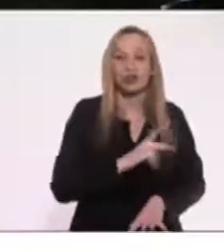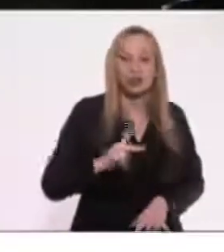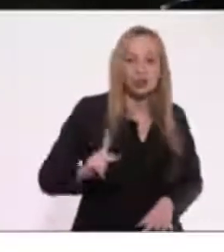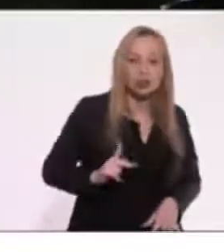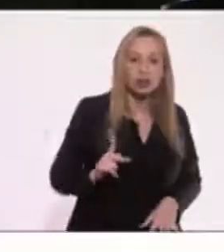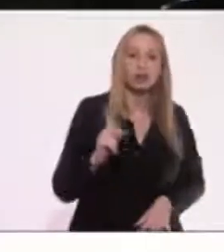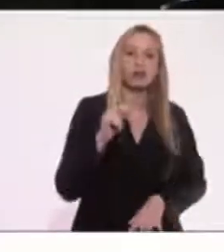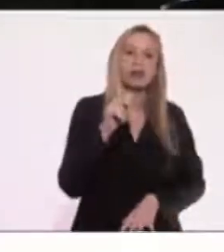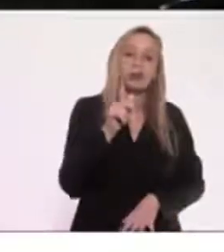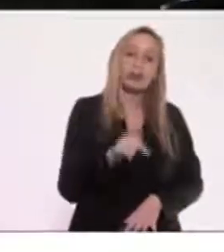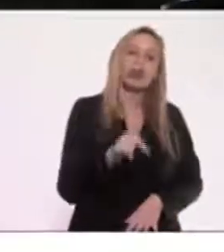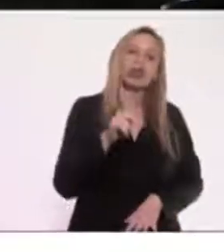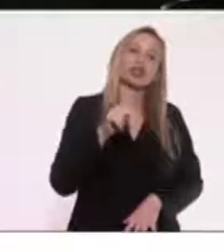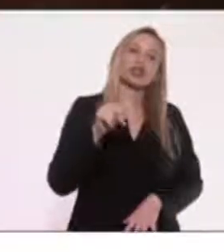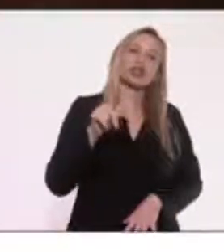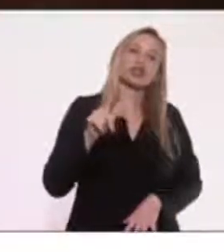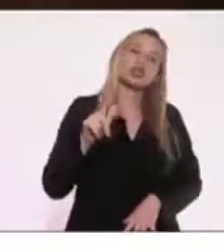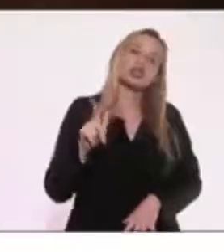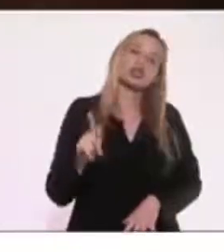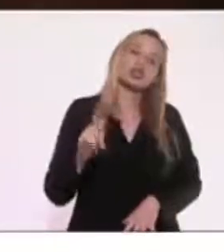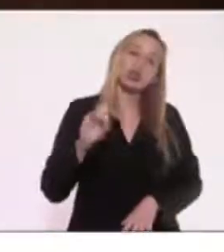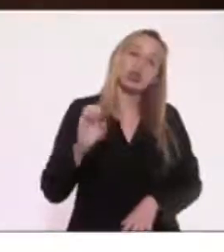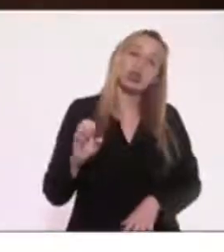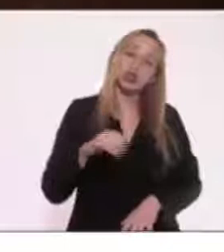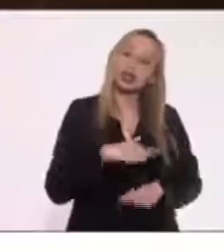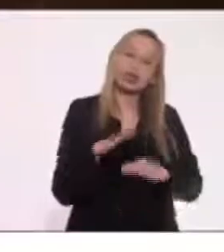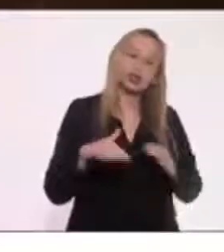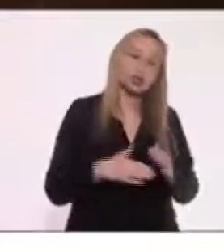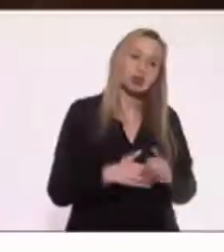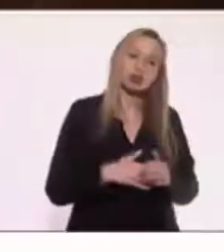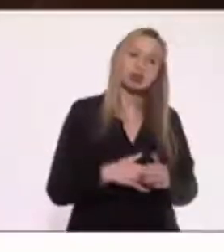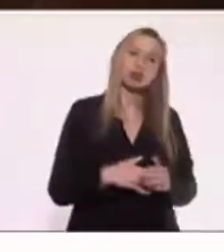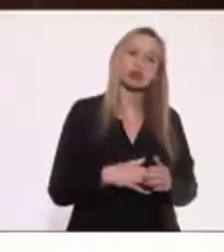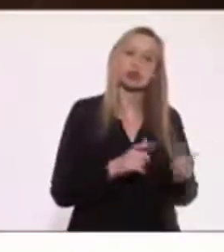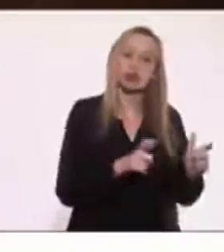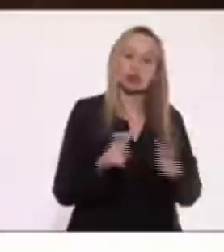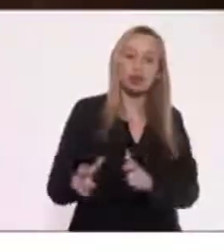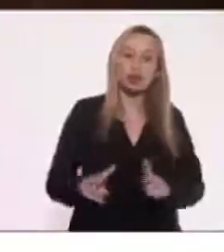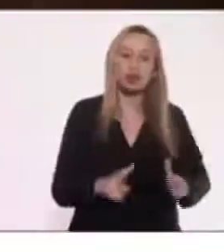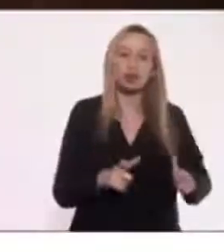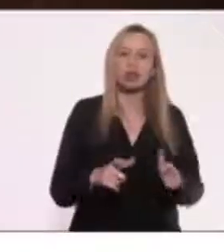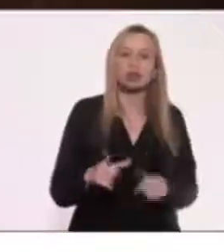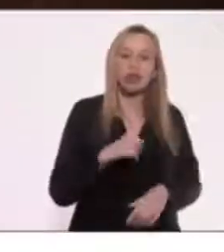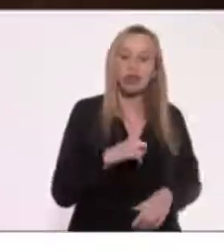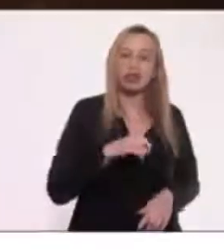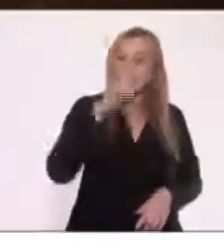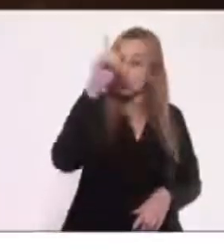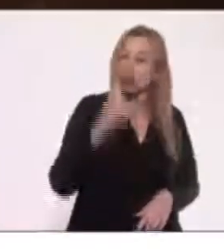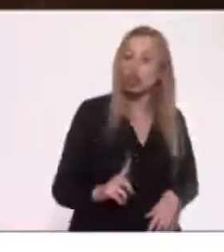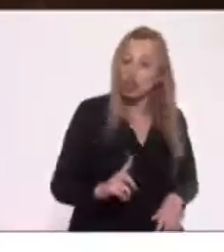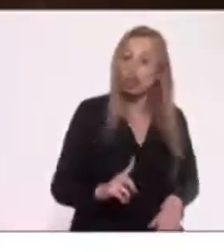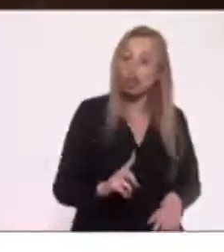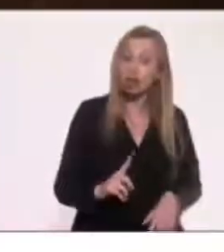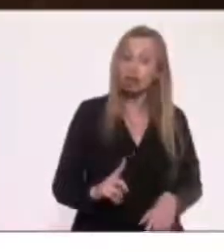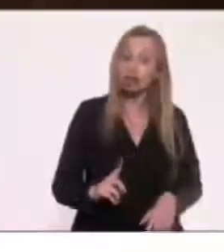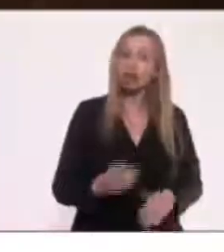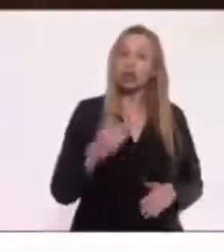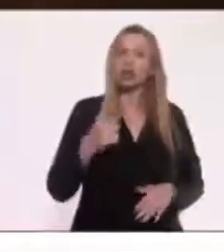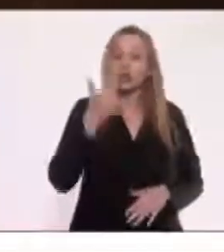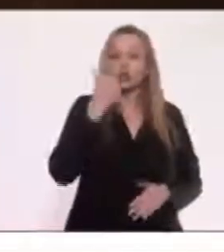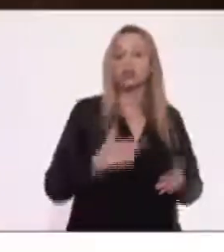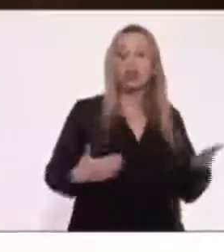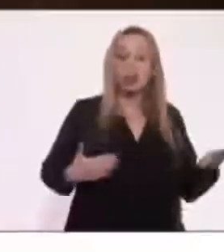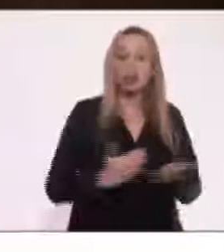Pública, à PGE, a todos os órgãos, simplesmente para fazer valer o seu direito sagrado de ter sido aprovado